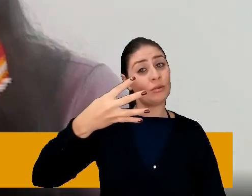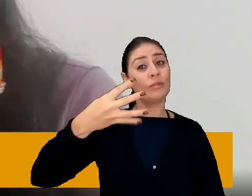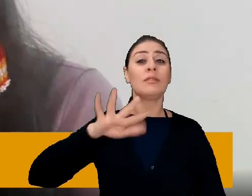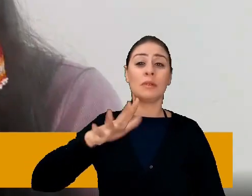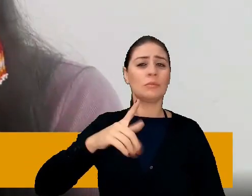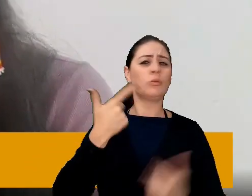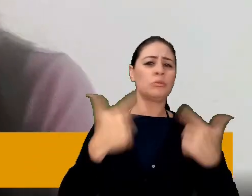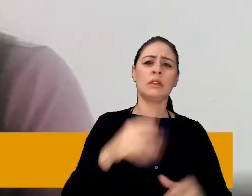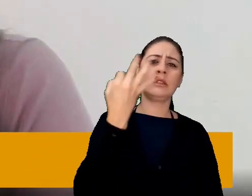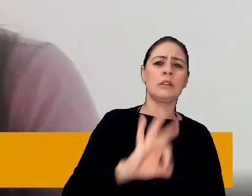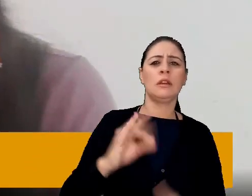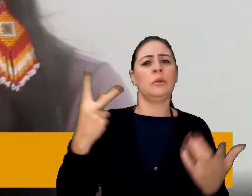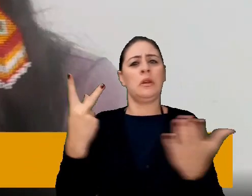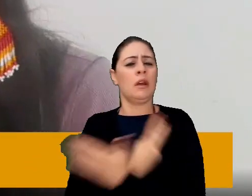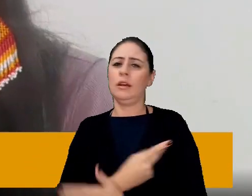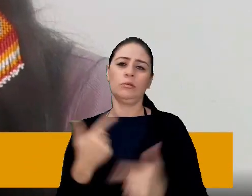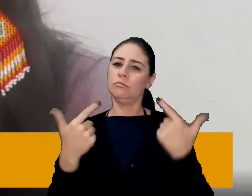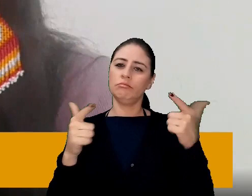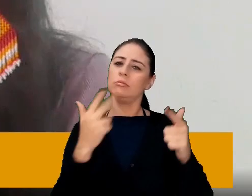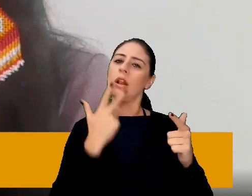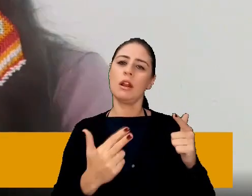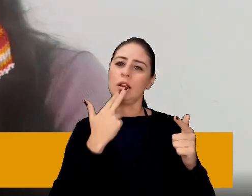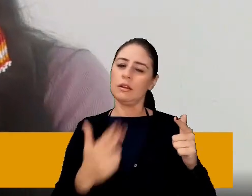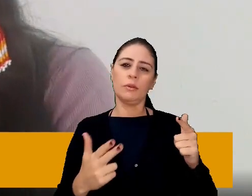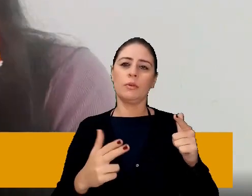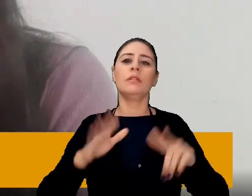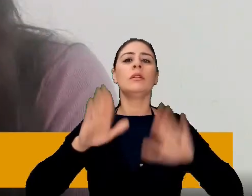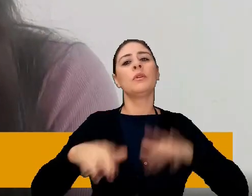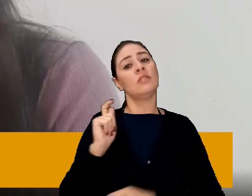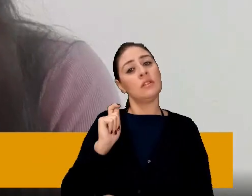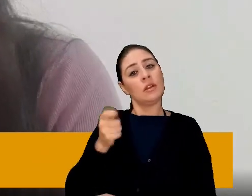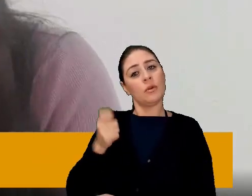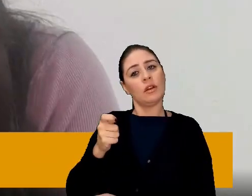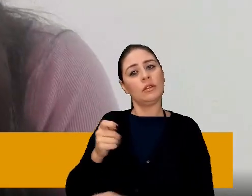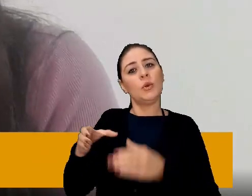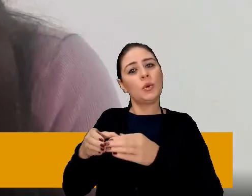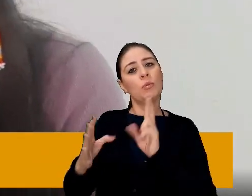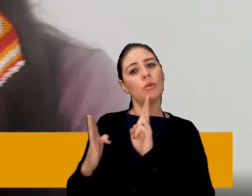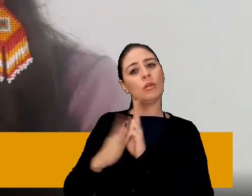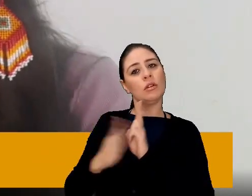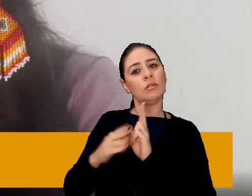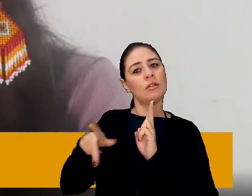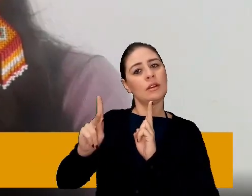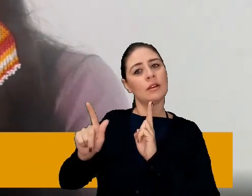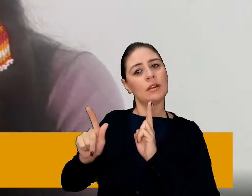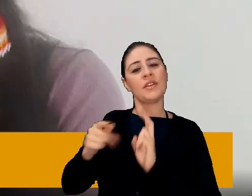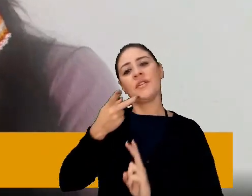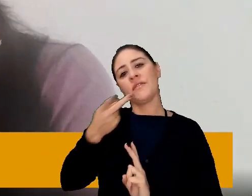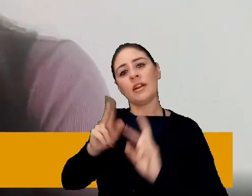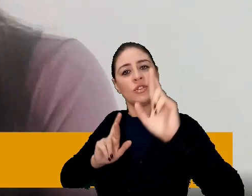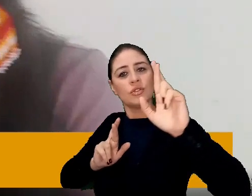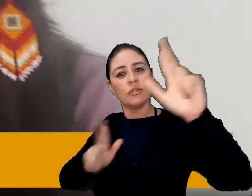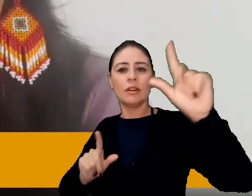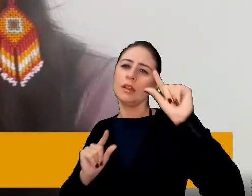tem aí, né? Não existe nem certo nem errado na nossa língua. Então, às vezes, o caingangue do Rio Grande vai falar um caingangue